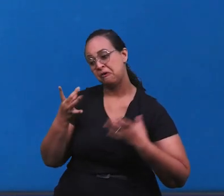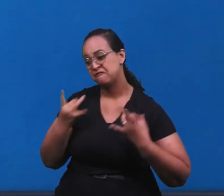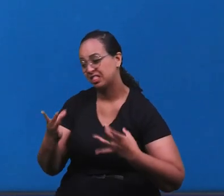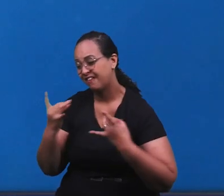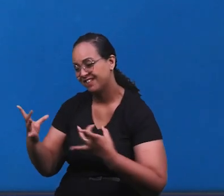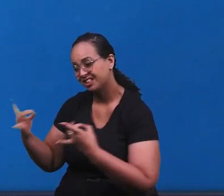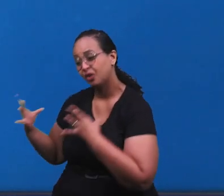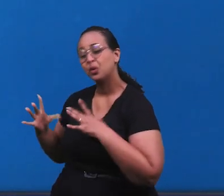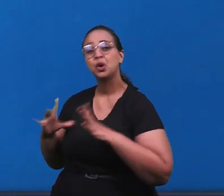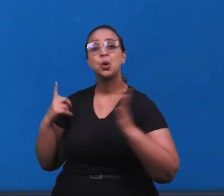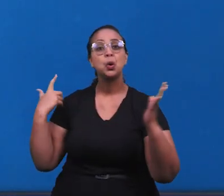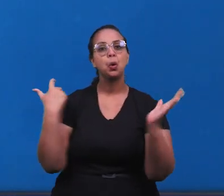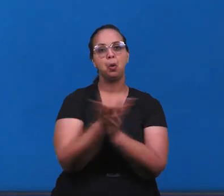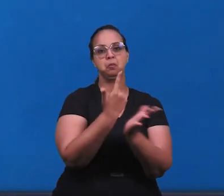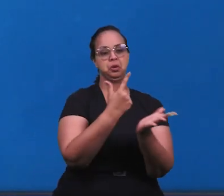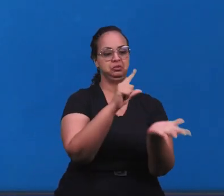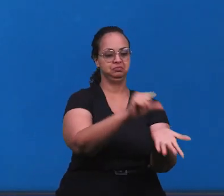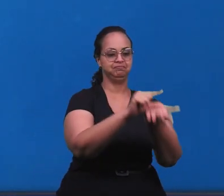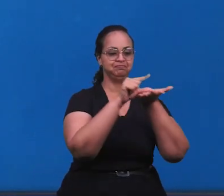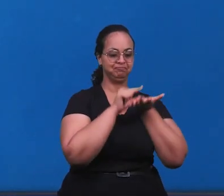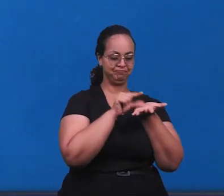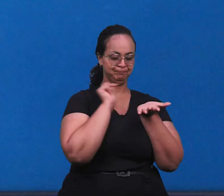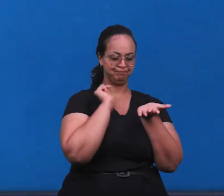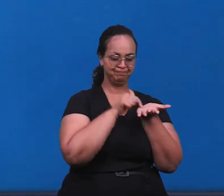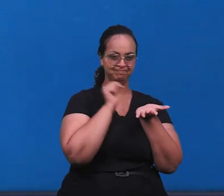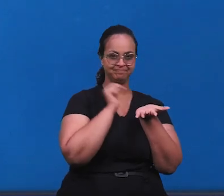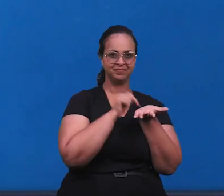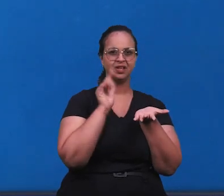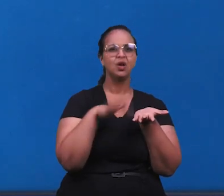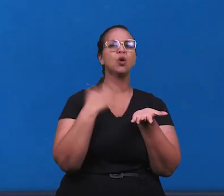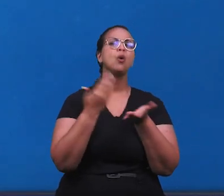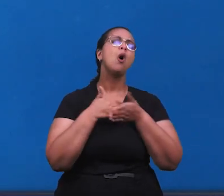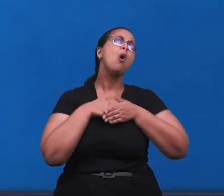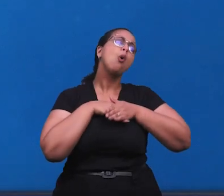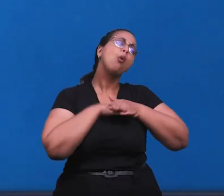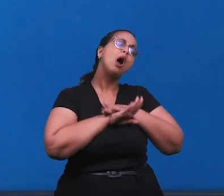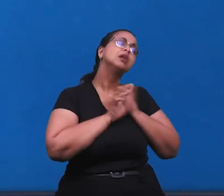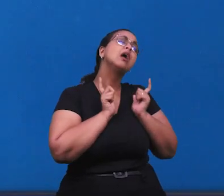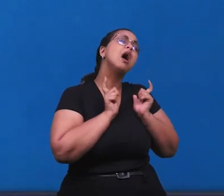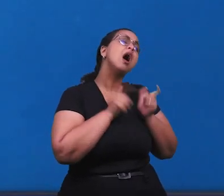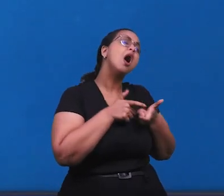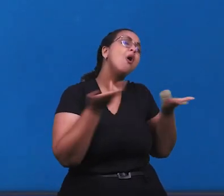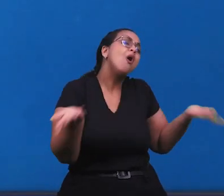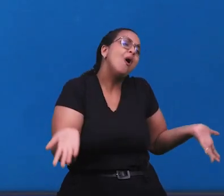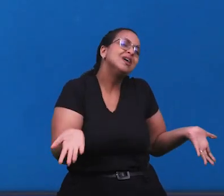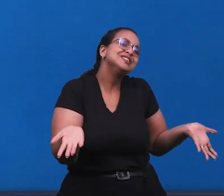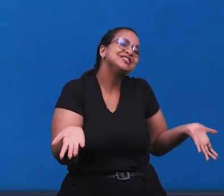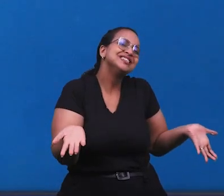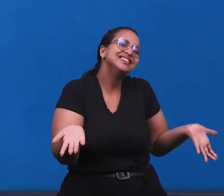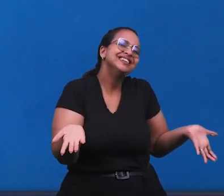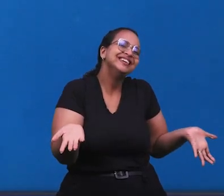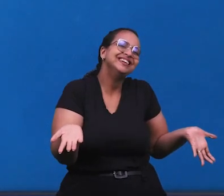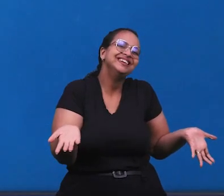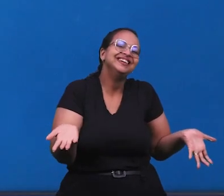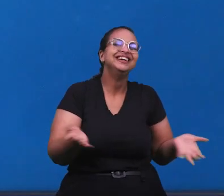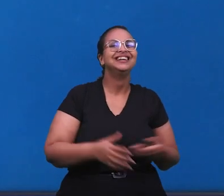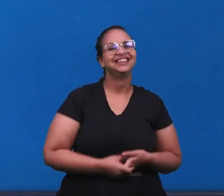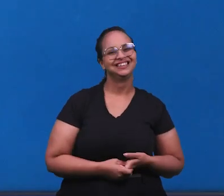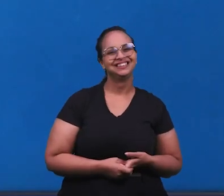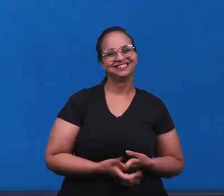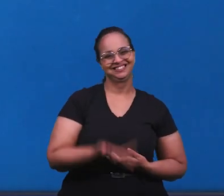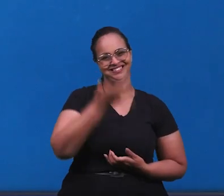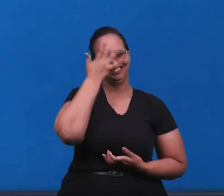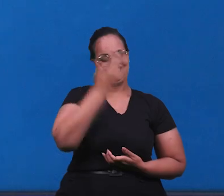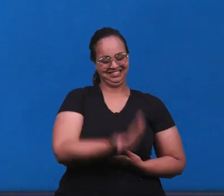homem vendeu o que tinha, comprou aquela pérola. Interessante, o lugar de guardar a pérola, né, Samuel? Isso é que é bacana,